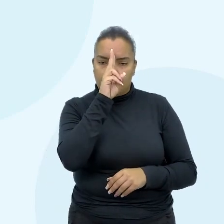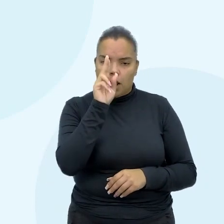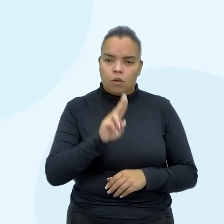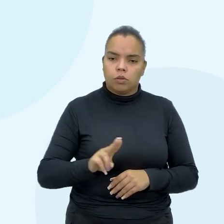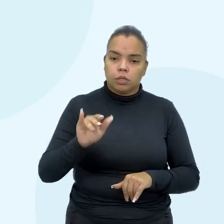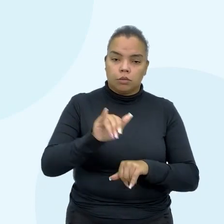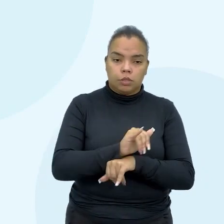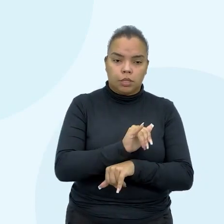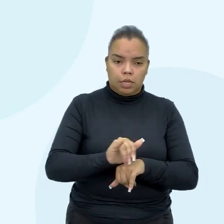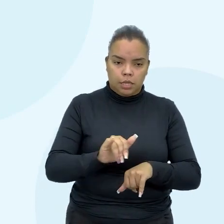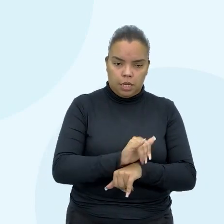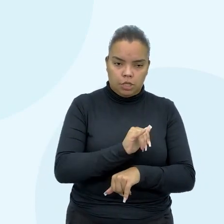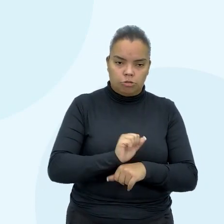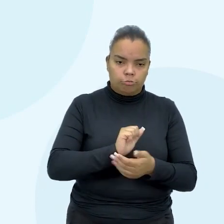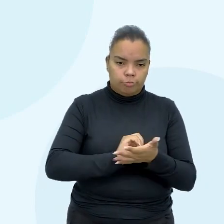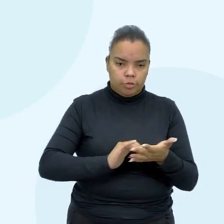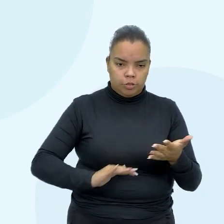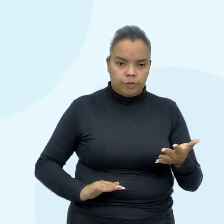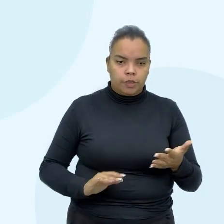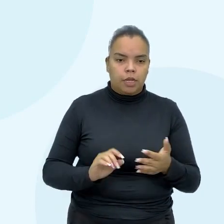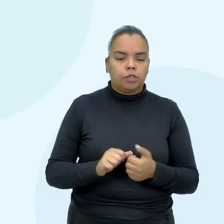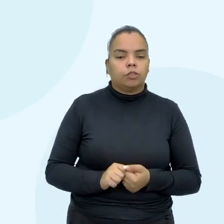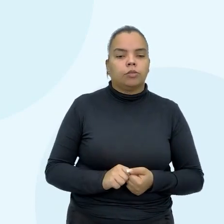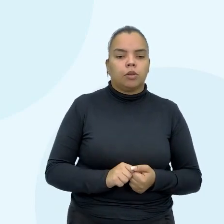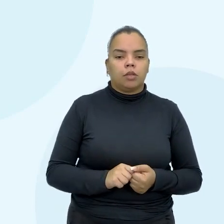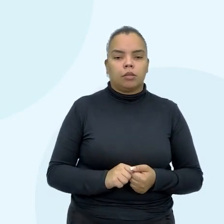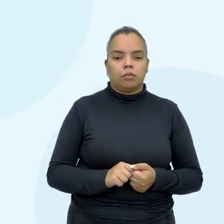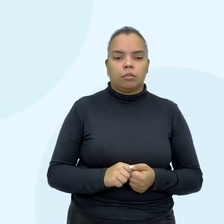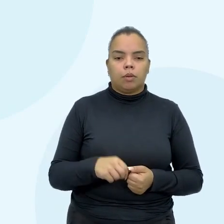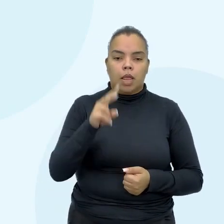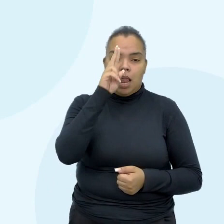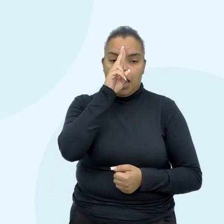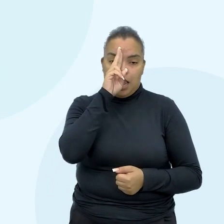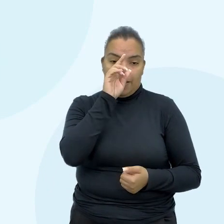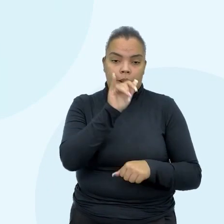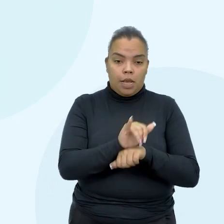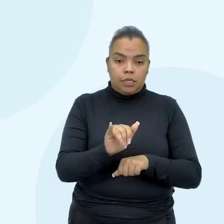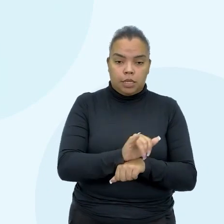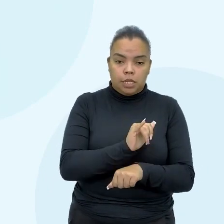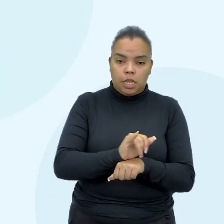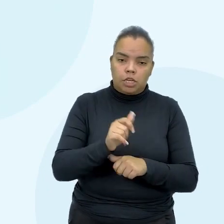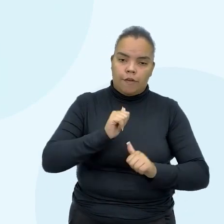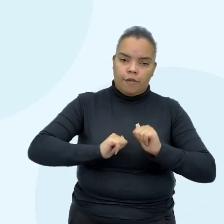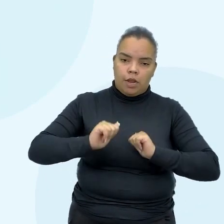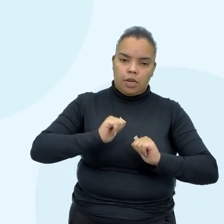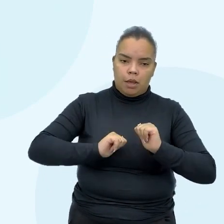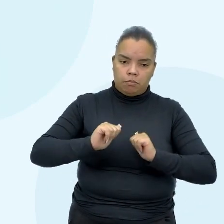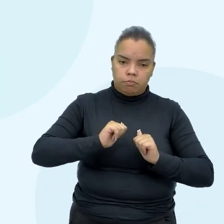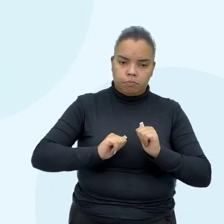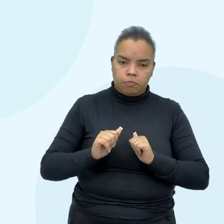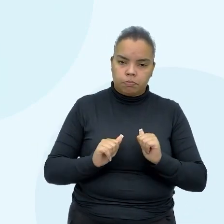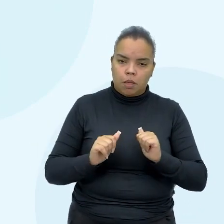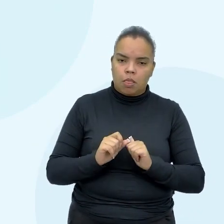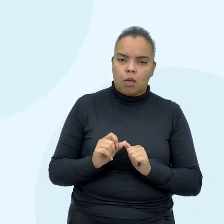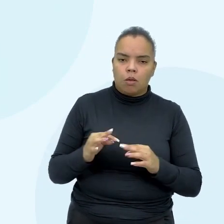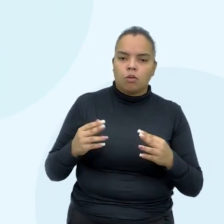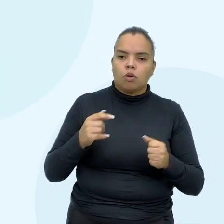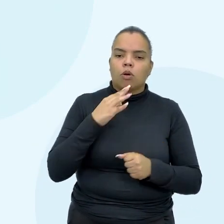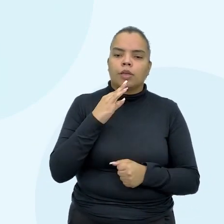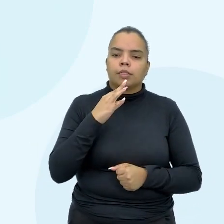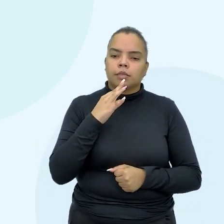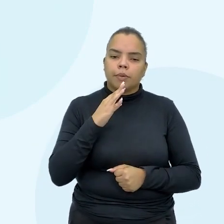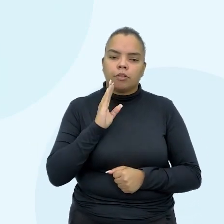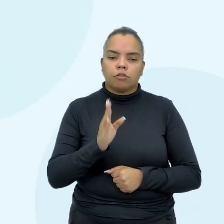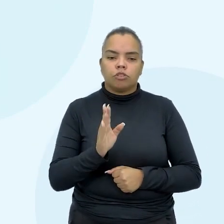No terceiro, retomar estratégia para avaliar as concepções espontâneas e os conhecimentos prévios dos estudantes sobre os objetos de